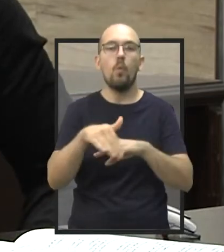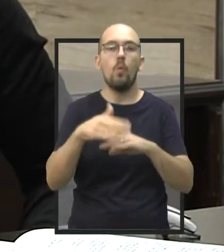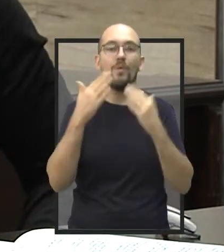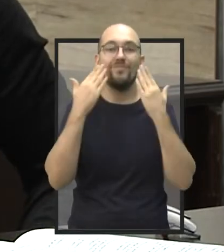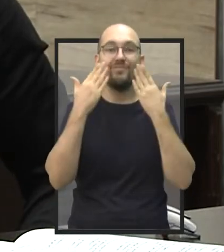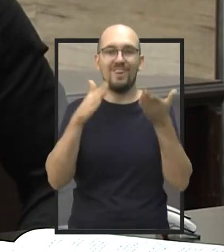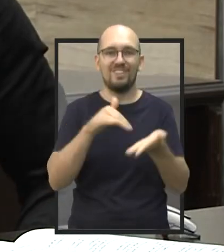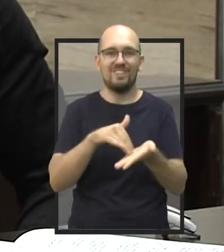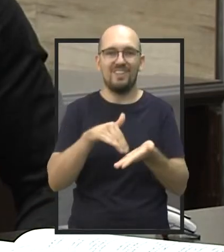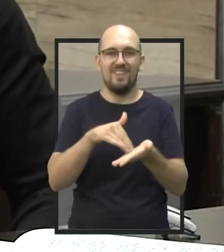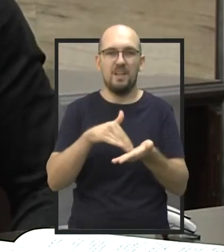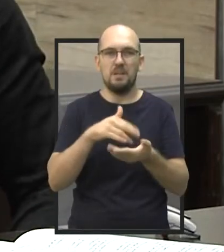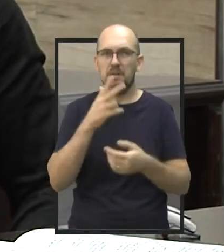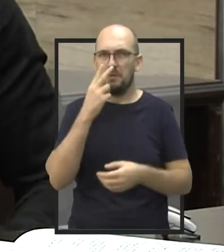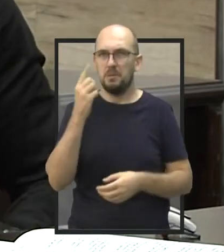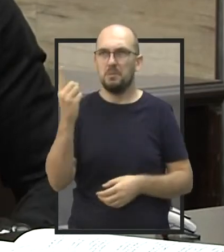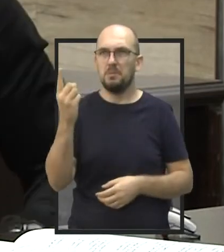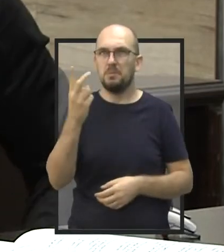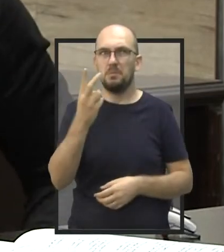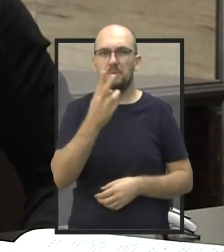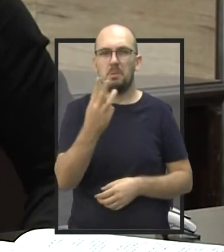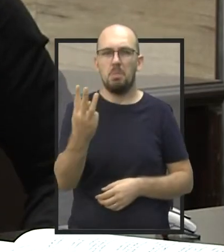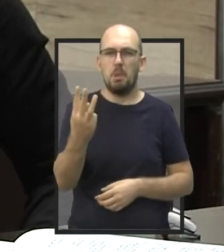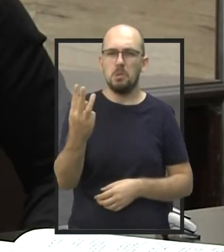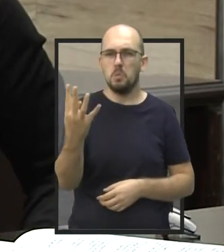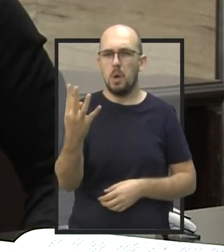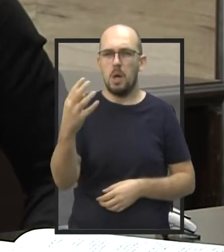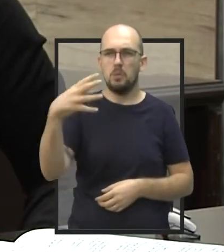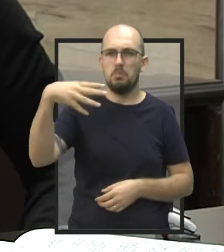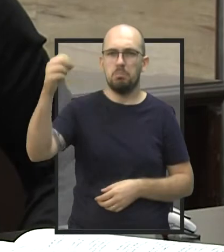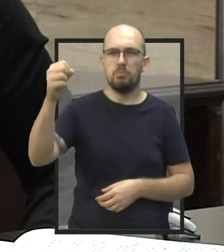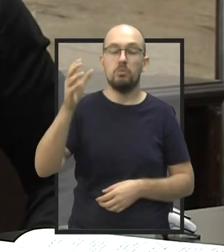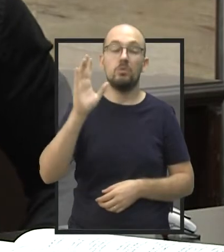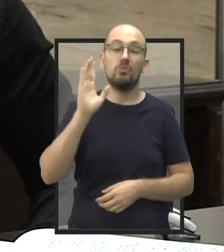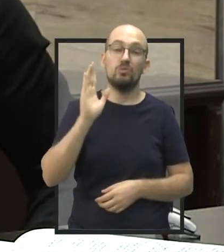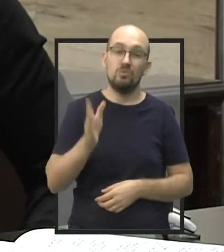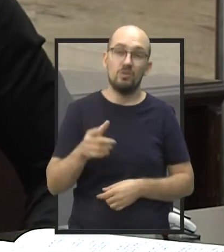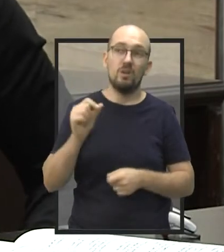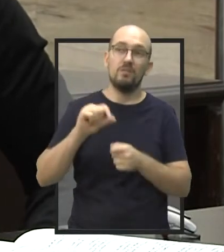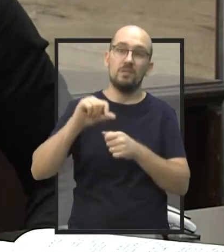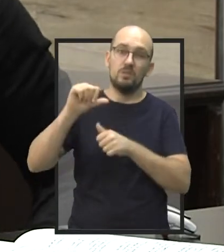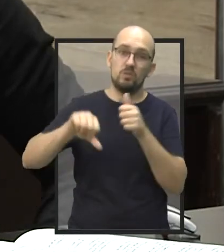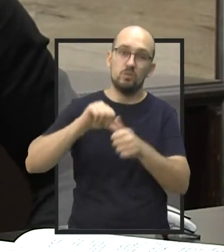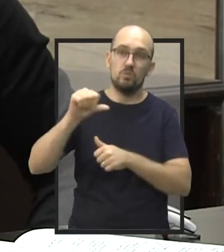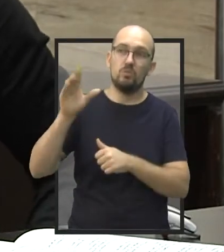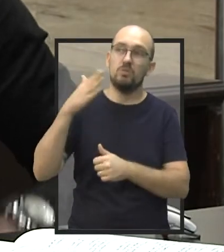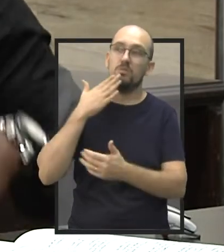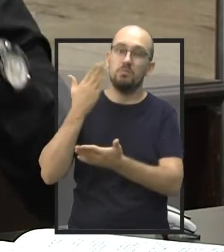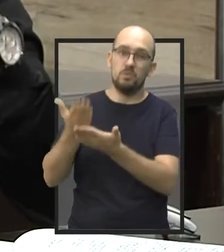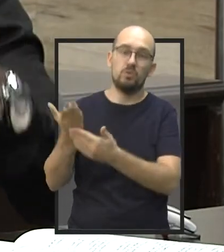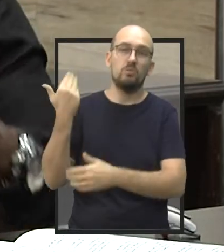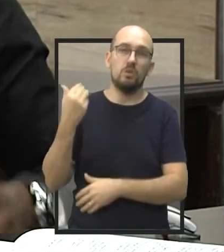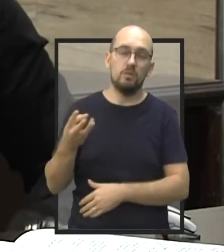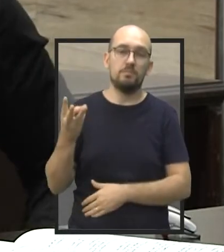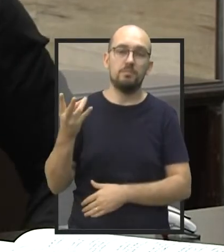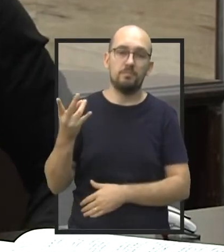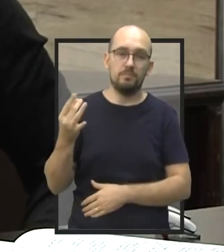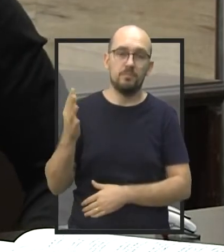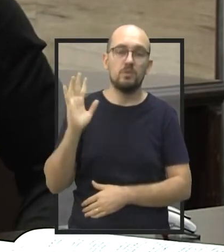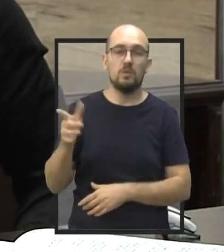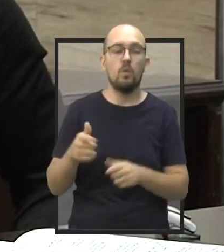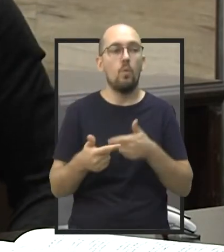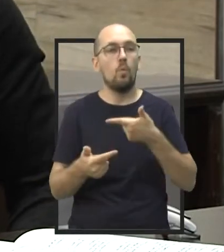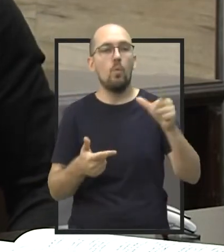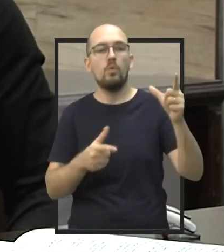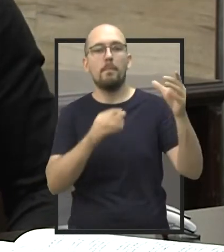lá do distrito, eu acho que tem umas 3, 4 lâmpadas queimadas. E já foi feito na avenida, já foi feito esse requerimento. Tem um outro bairro lá que